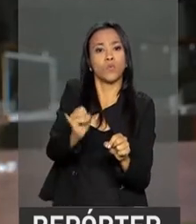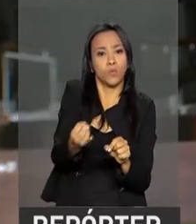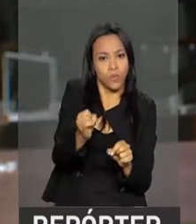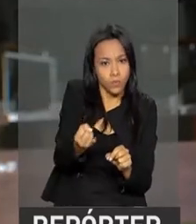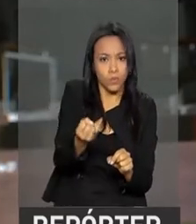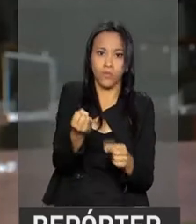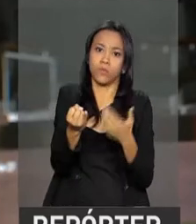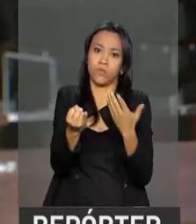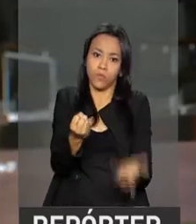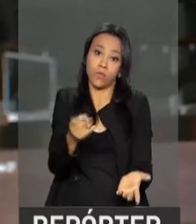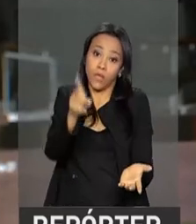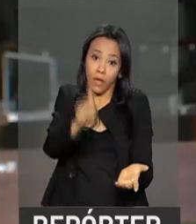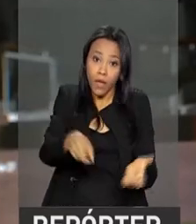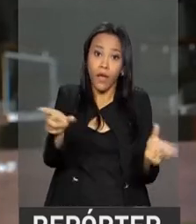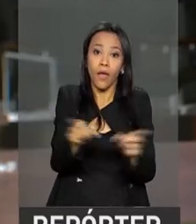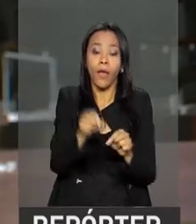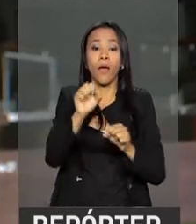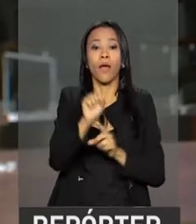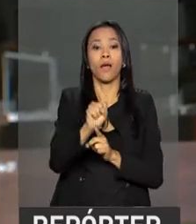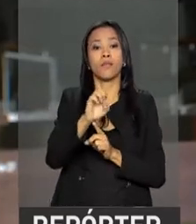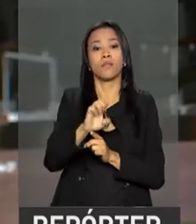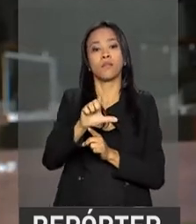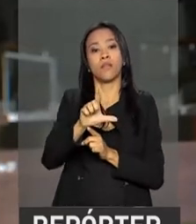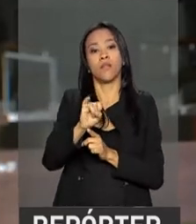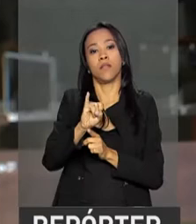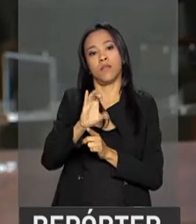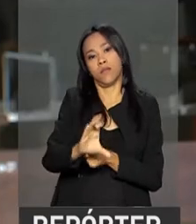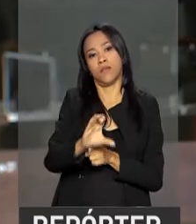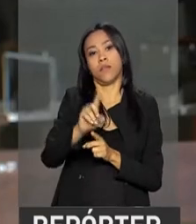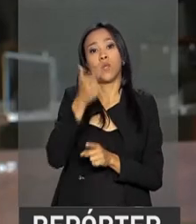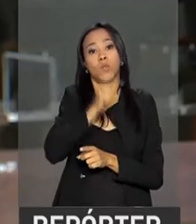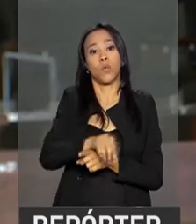economia brasileira, a taxa Selic, que alcançou o nível de